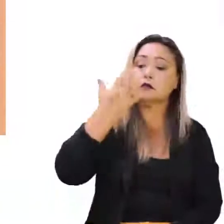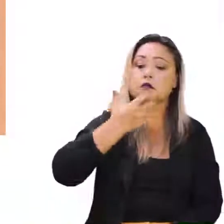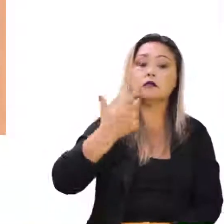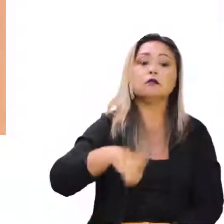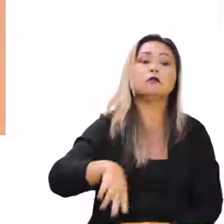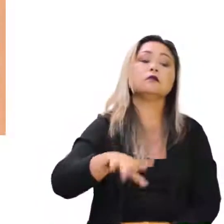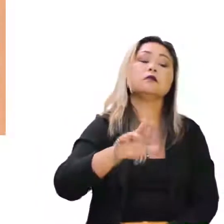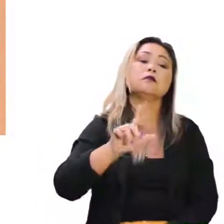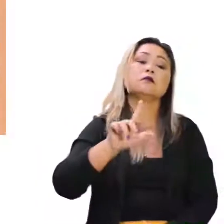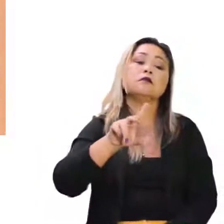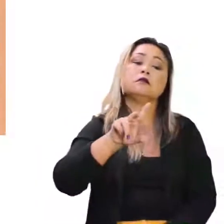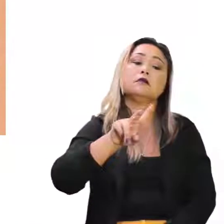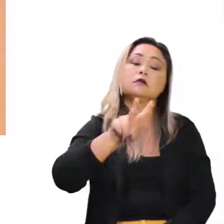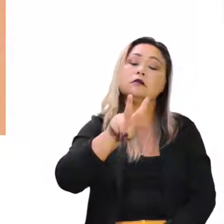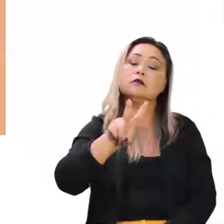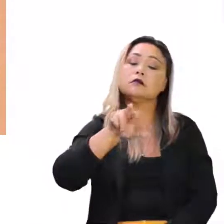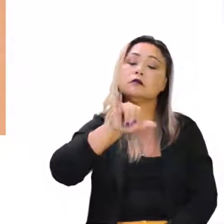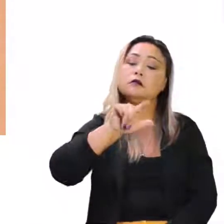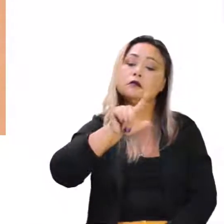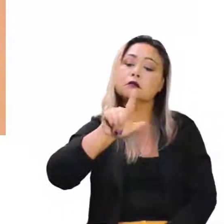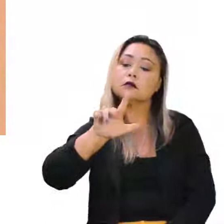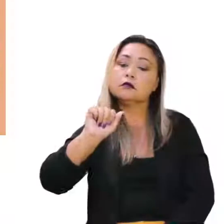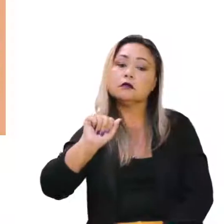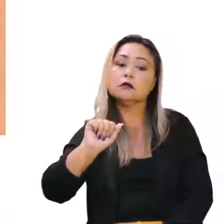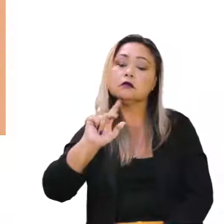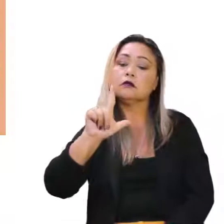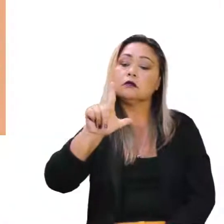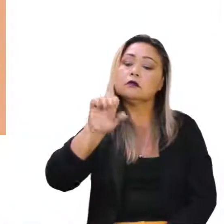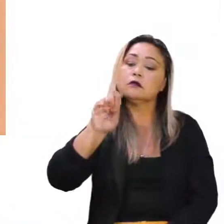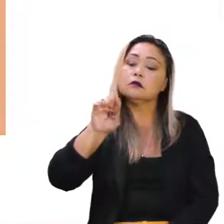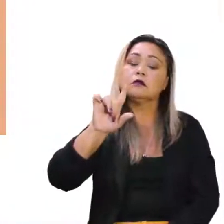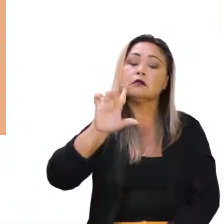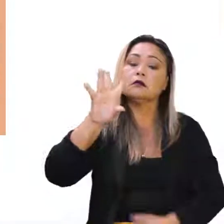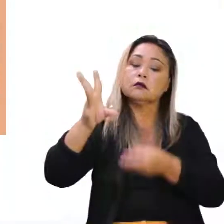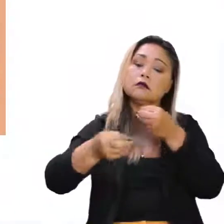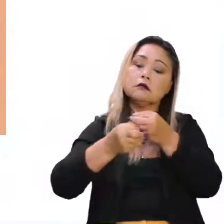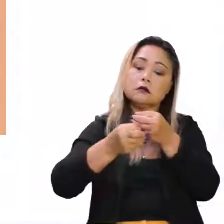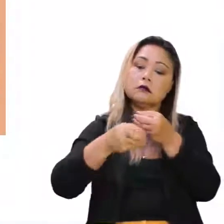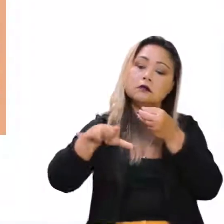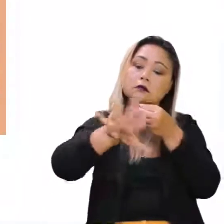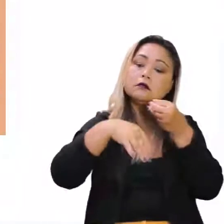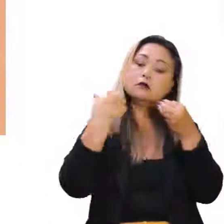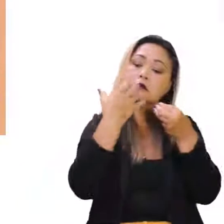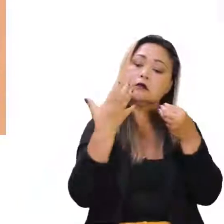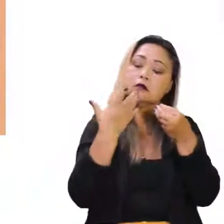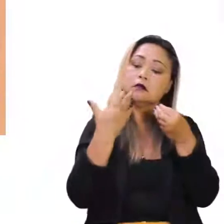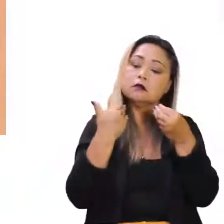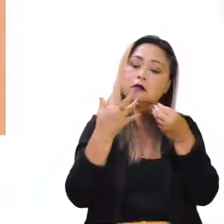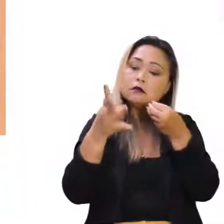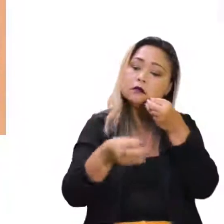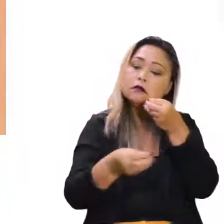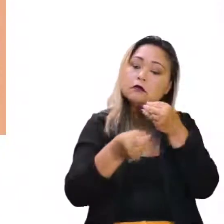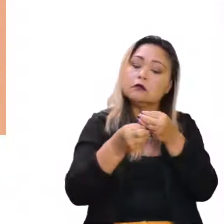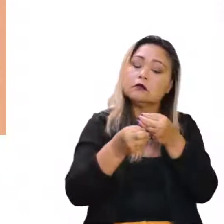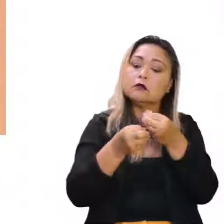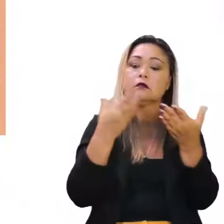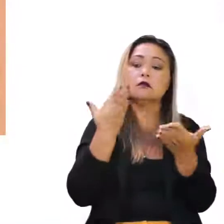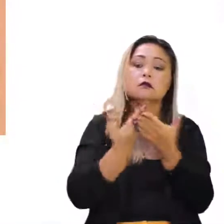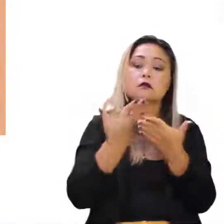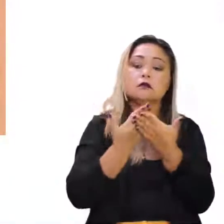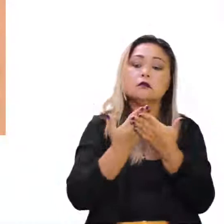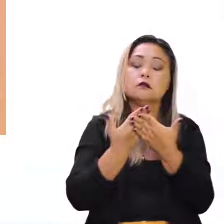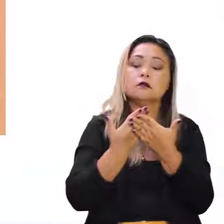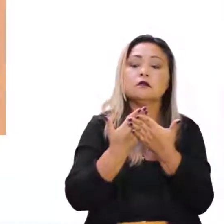Heitor Villa-Lobos, que ele até implementou um estudo, né?